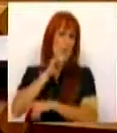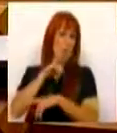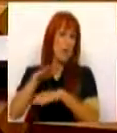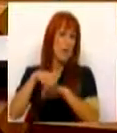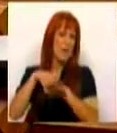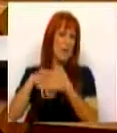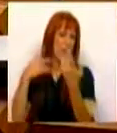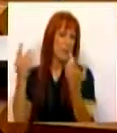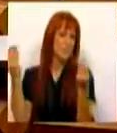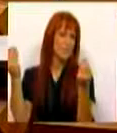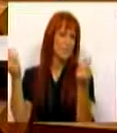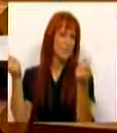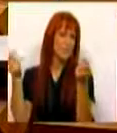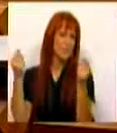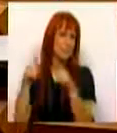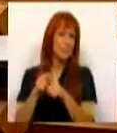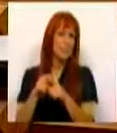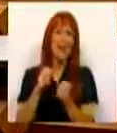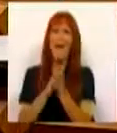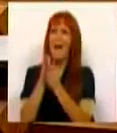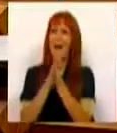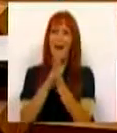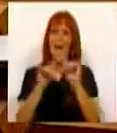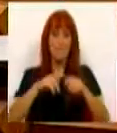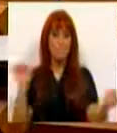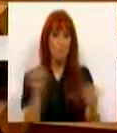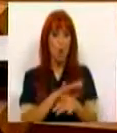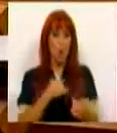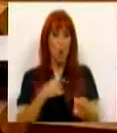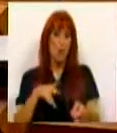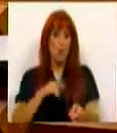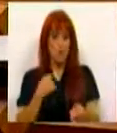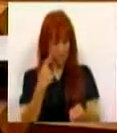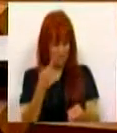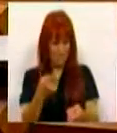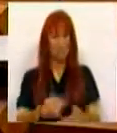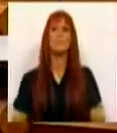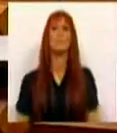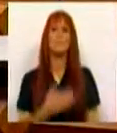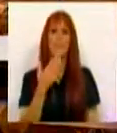fazer, digamos, as delícias dos tabloides deste nosso país. Muito obrigado.